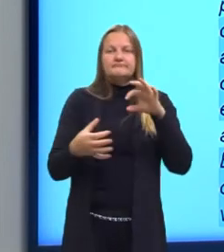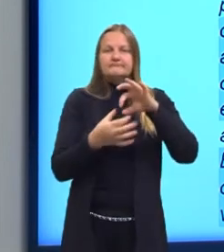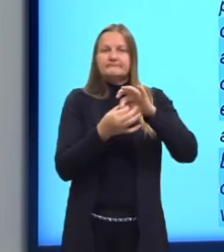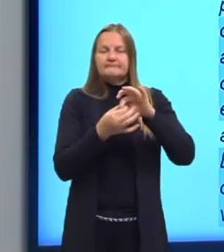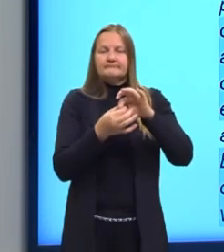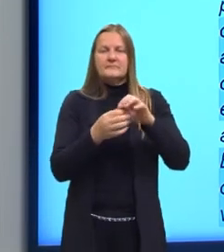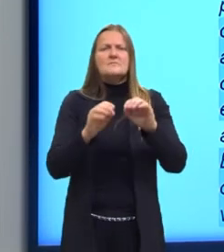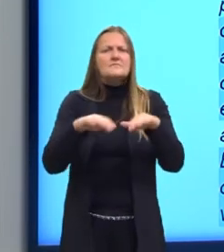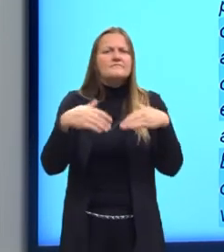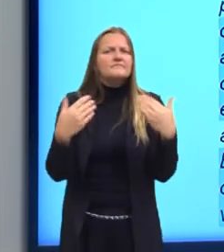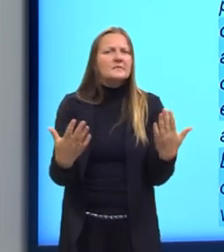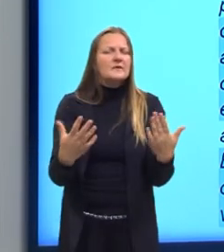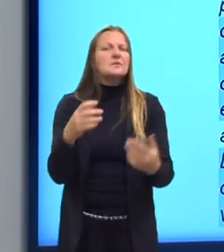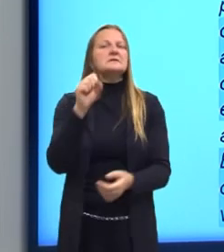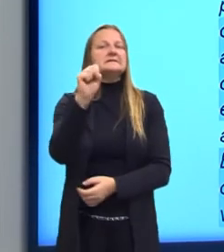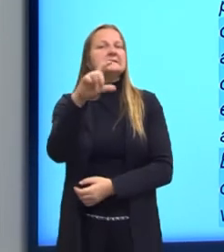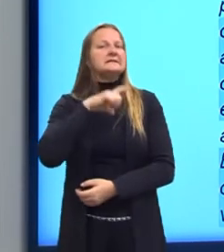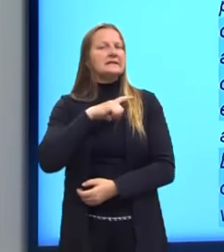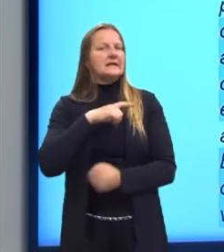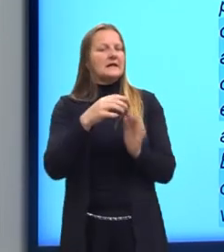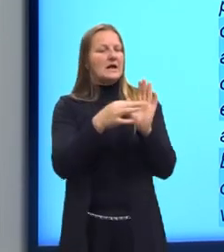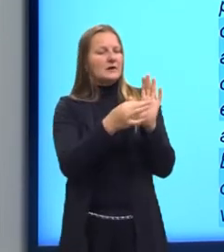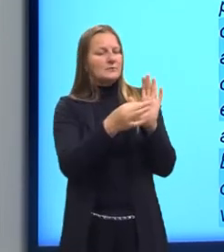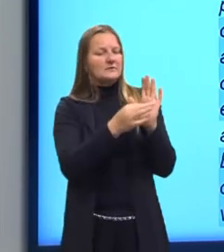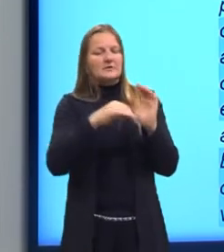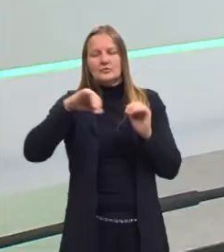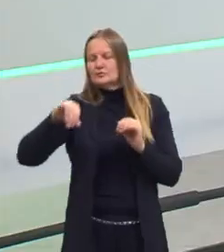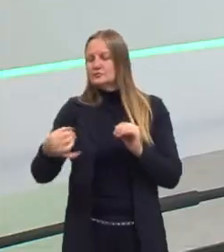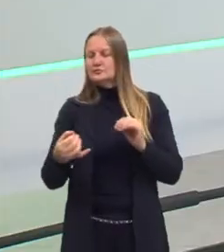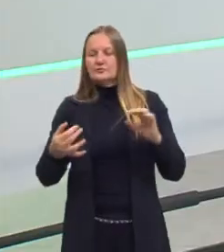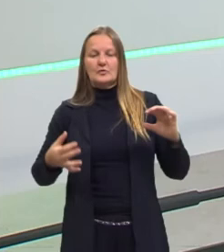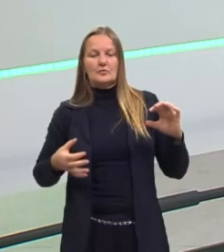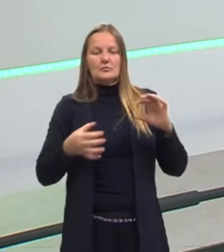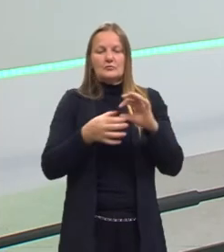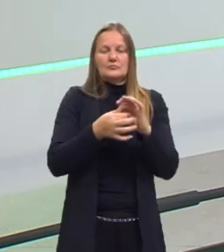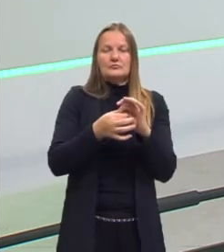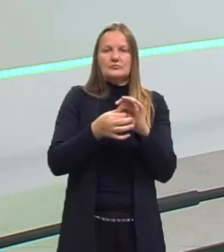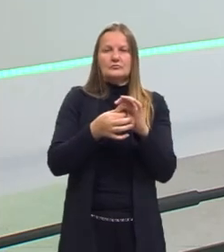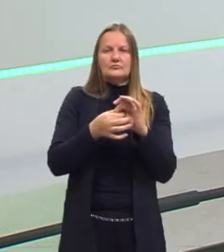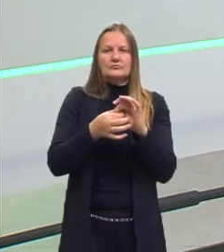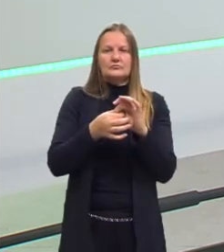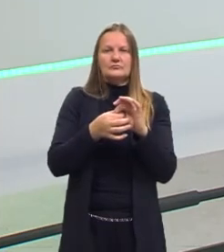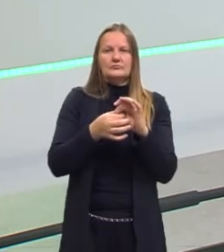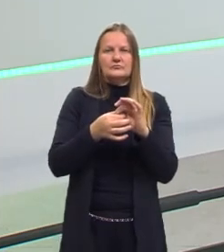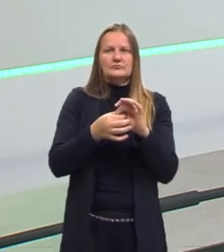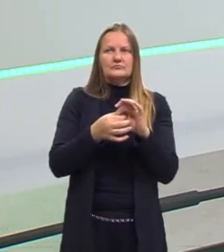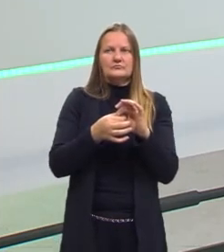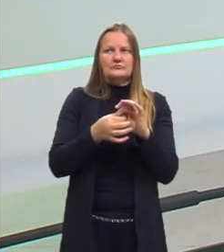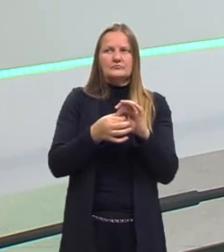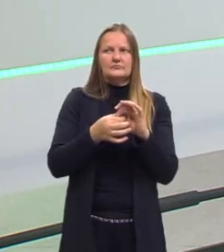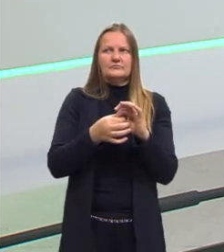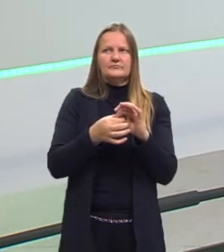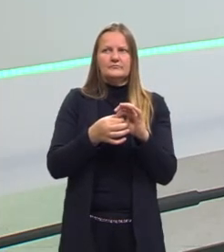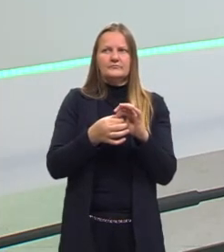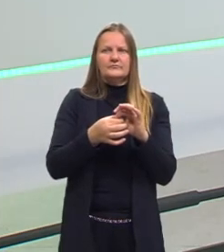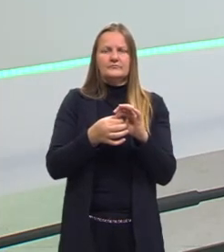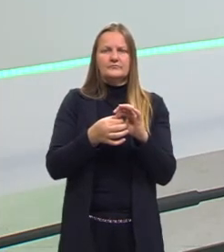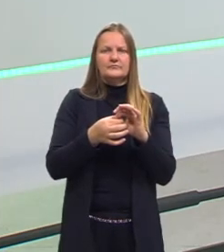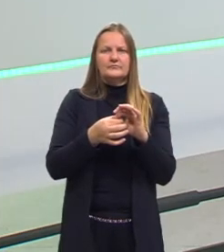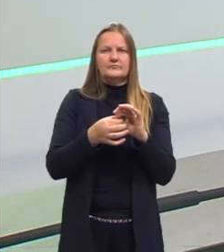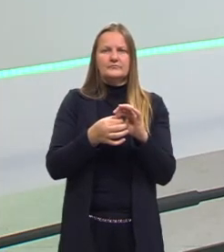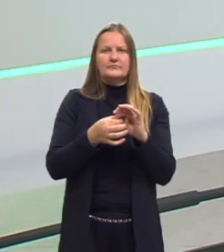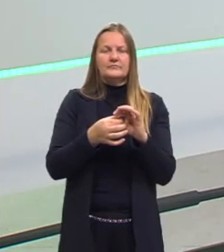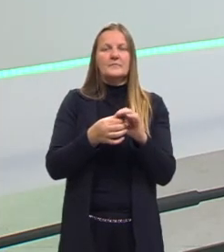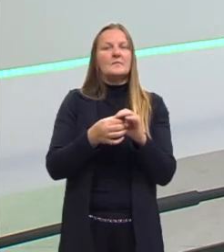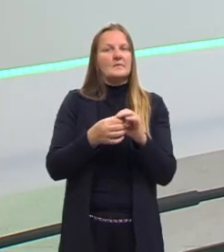então se eu tenho uma argumentação que justifica a ausência da democratização do acesso ao cinema no país isso é